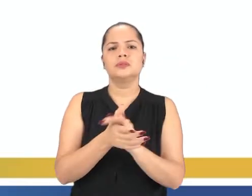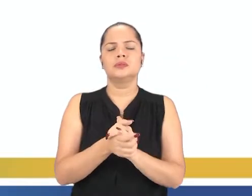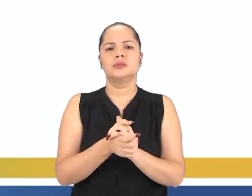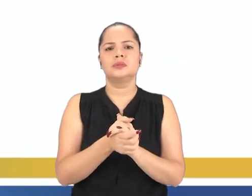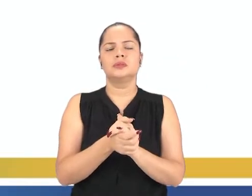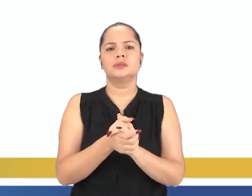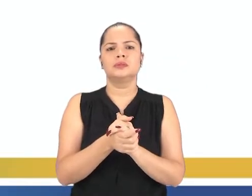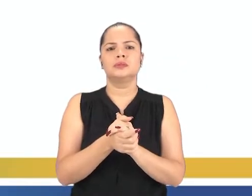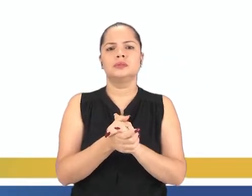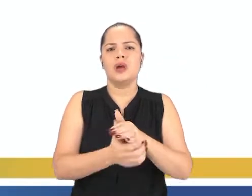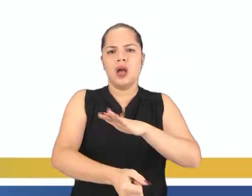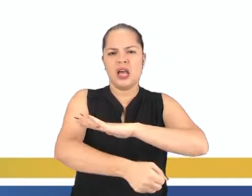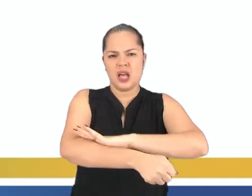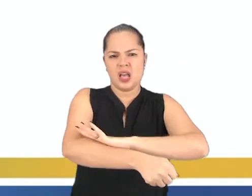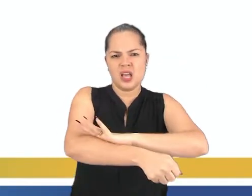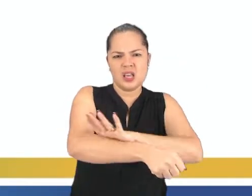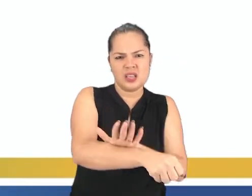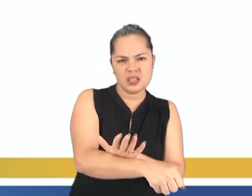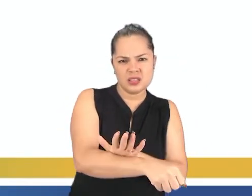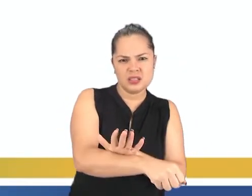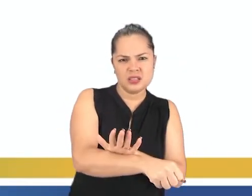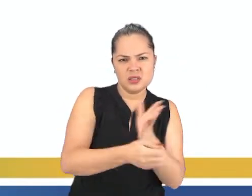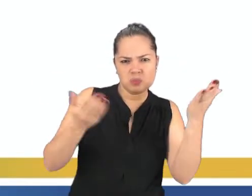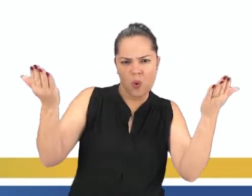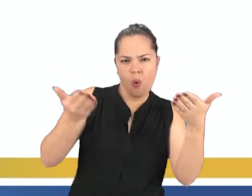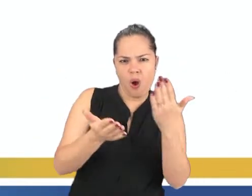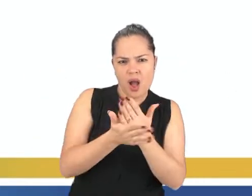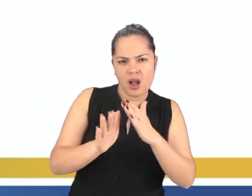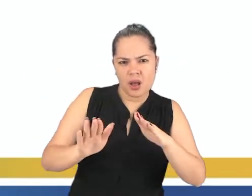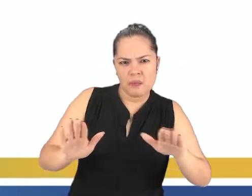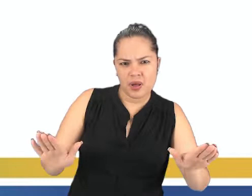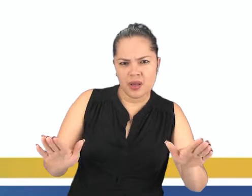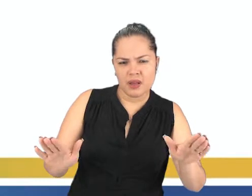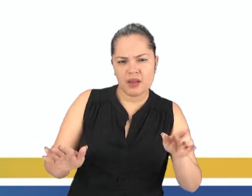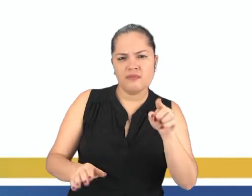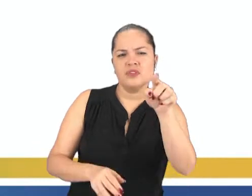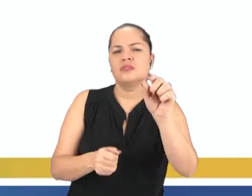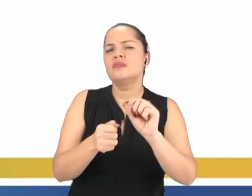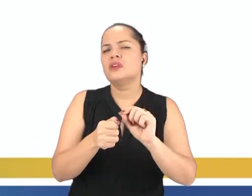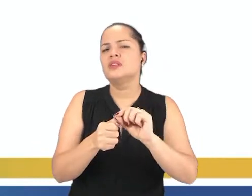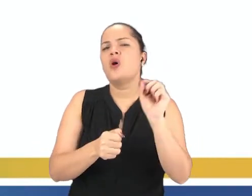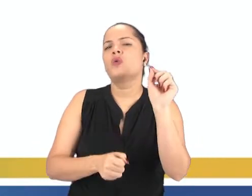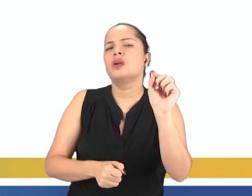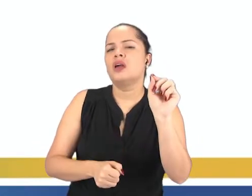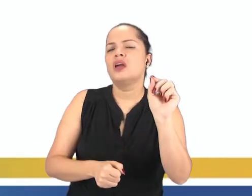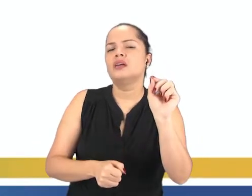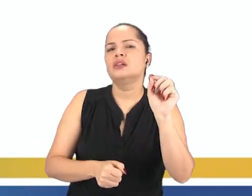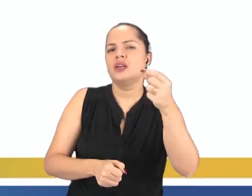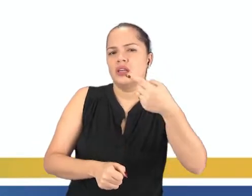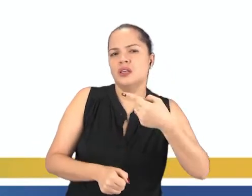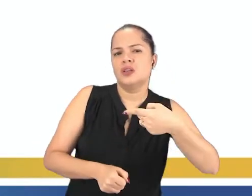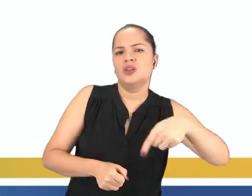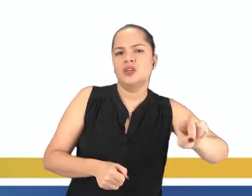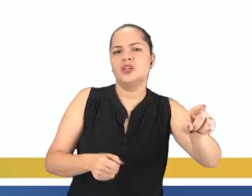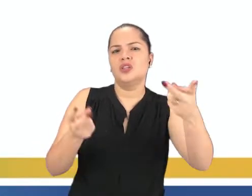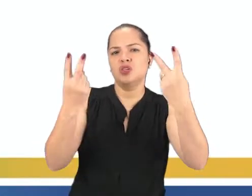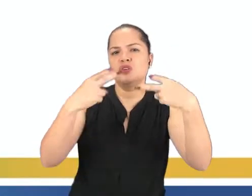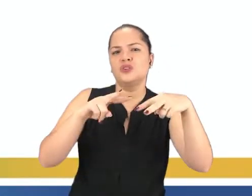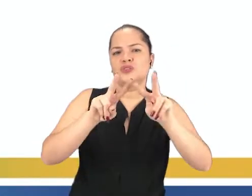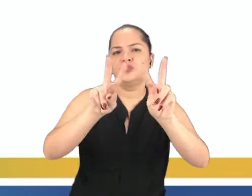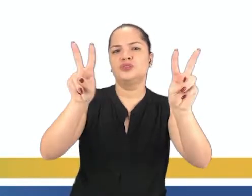racismo acabasse hoje, o que você faria? E ele responde: eu iria ao shopping de